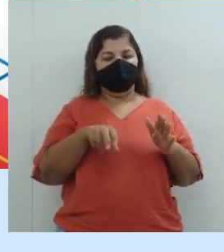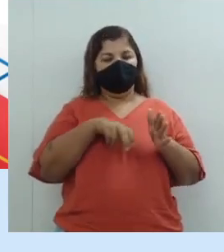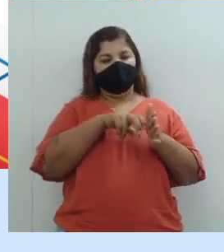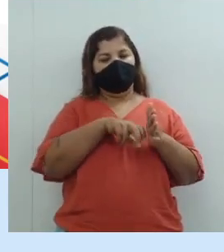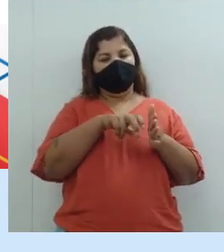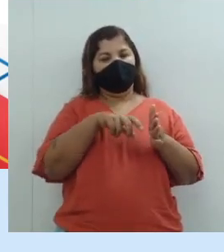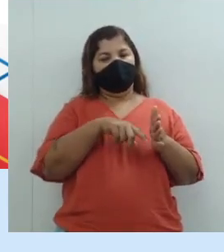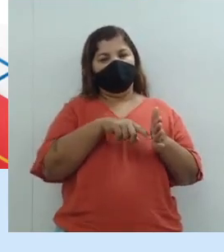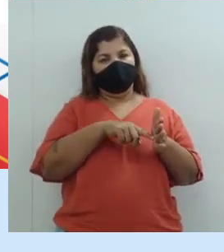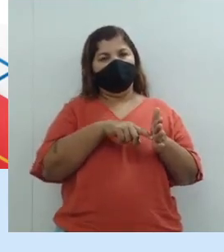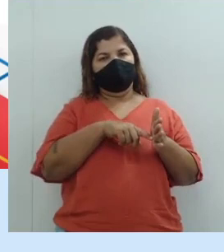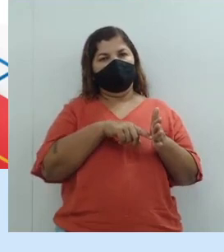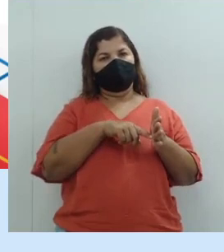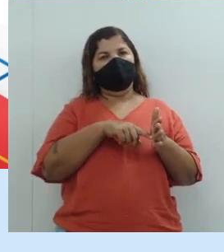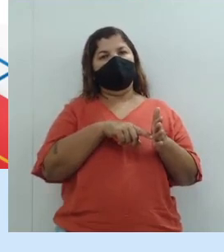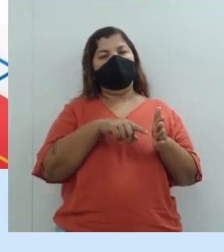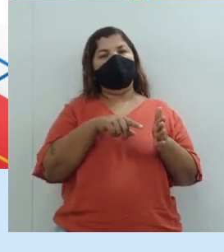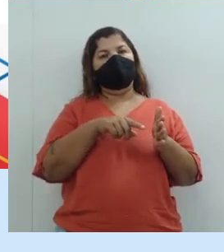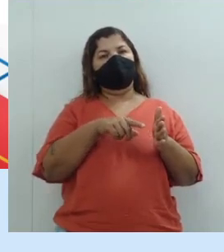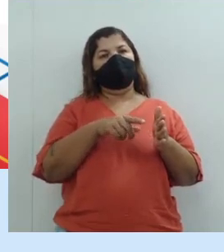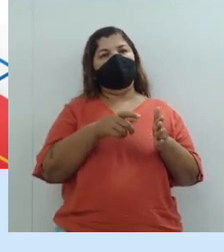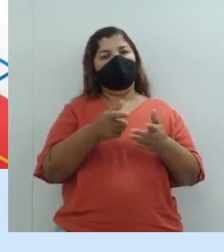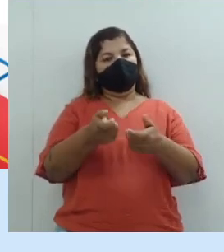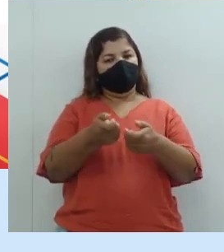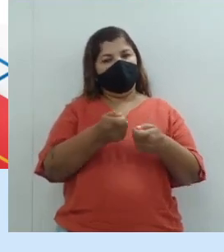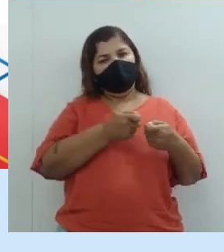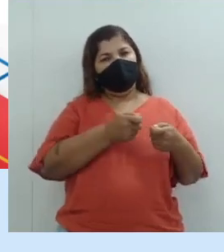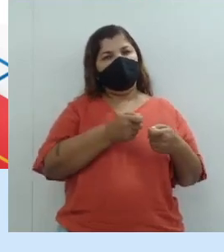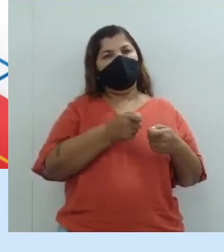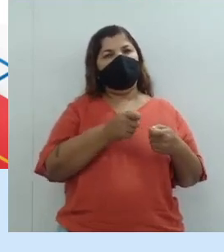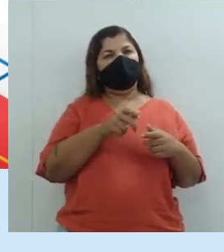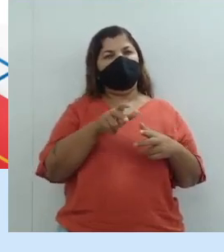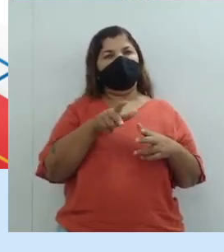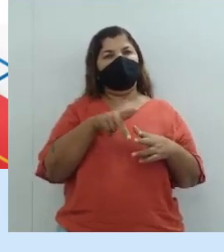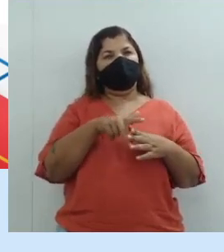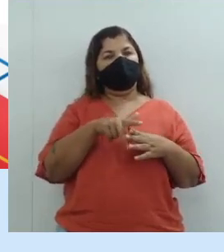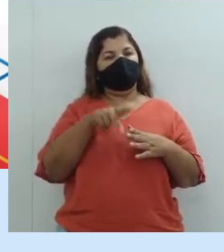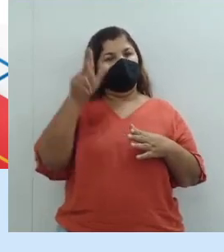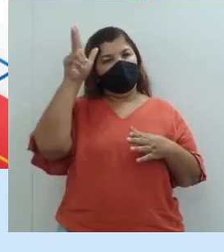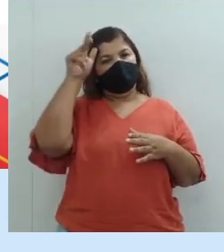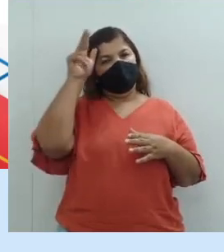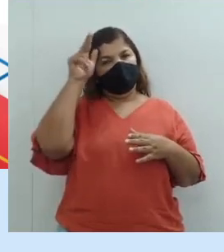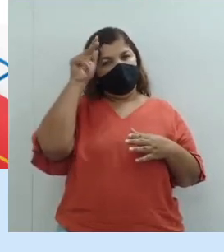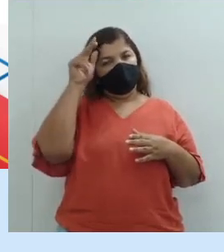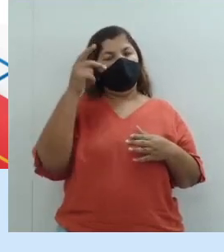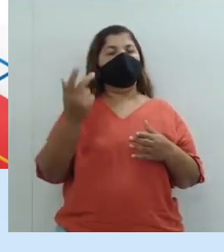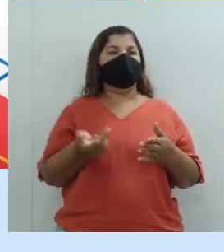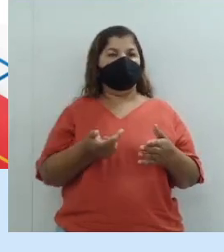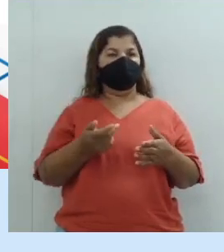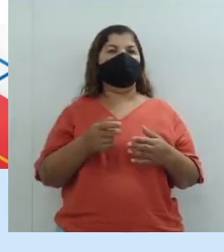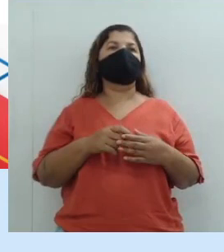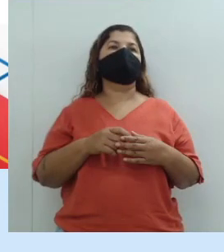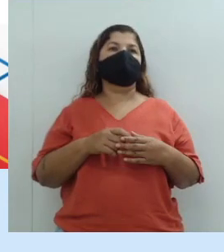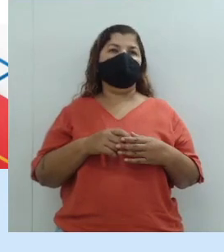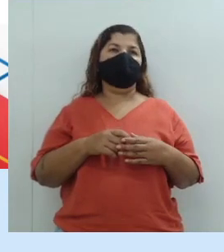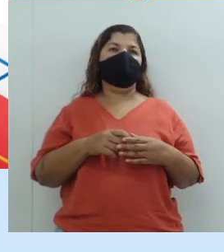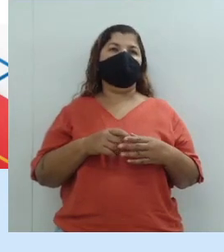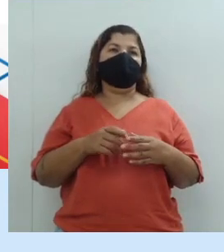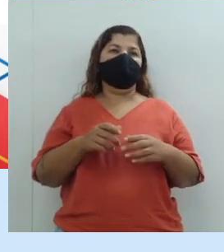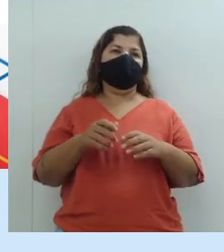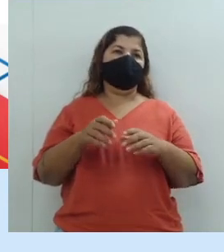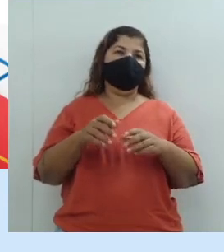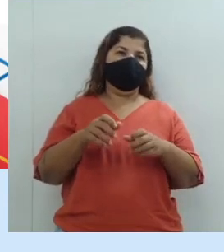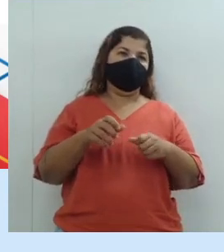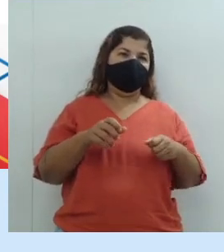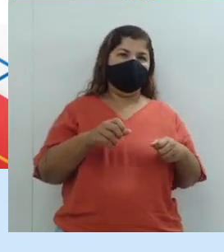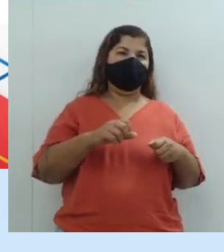fazer o quê? Ela vai reagir e ela vai puxar o cavalo. Se ela está sendo puxada, ela puxa o cavalo de volta. Então, a ação